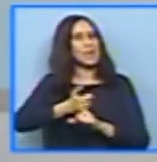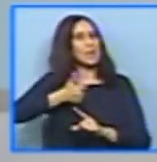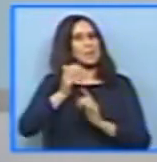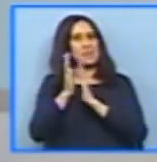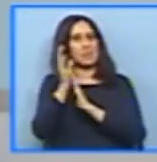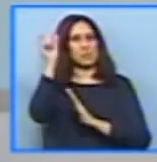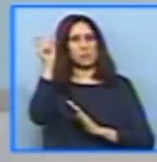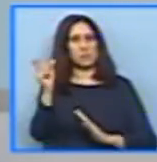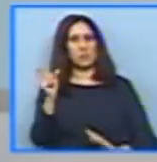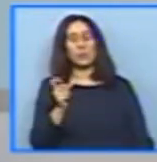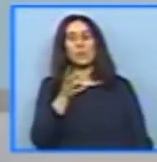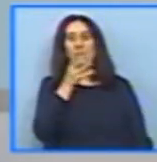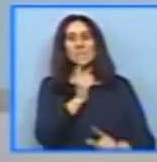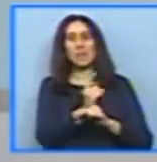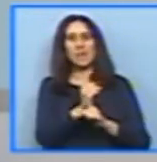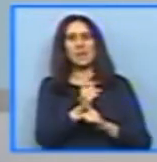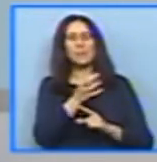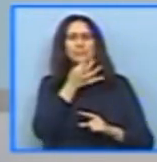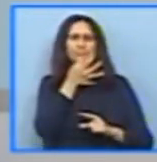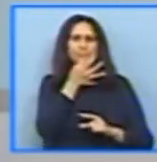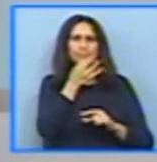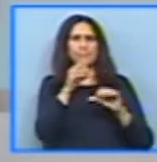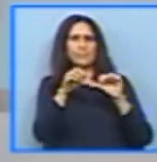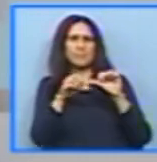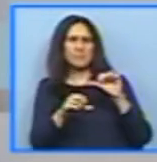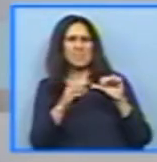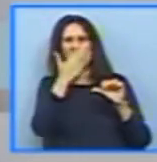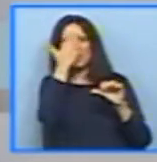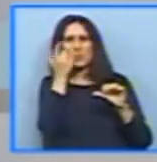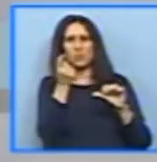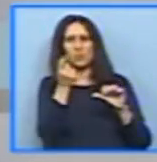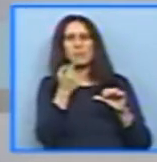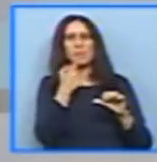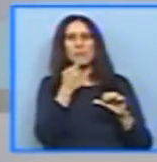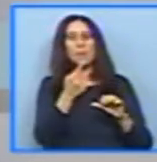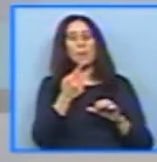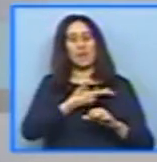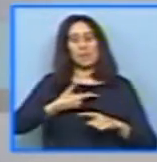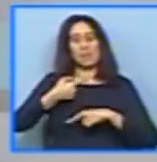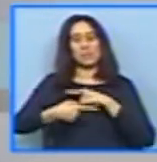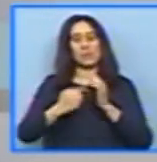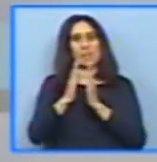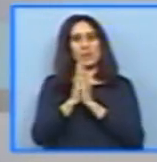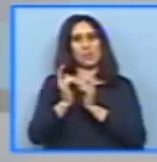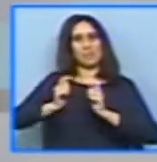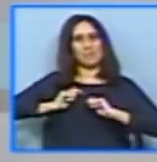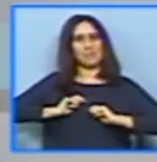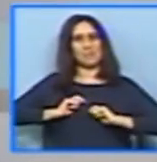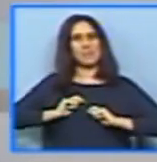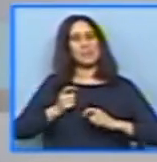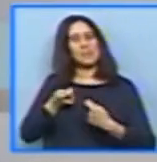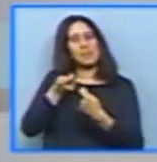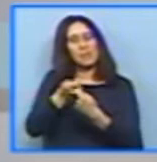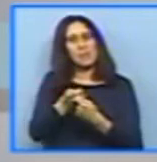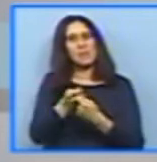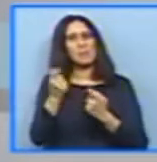Quando dizemos, naquelas formulações um bocadinho difíceis, mas herdadas da tradição da Igreja, elas correspondem a